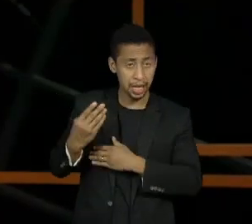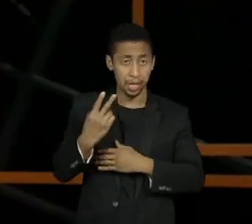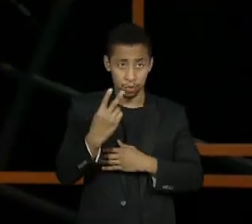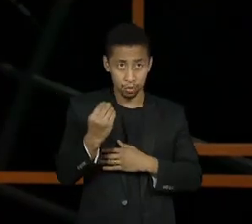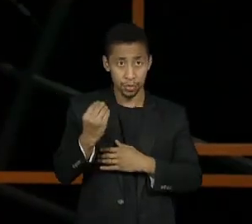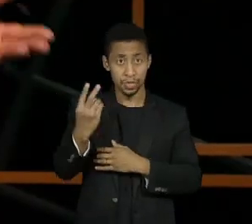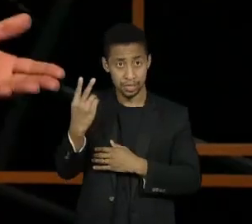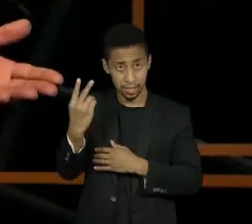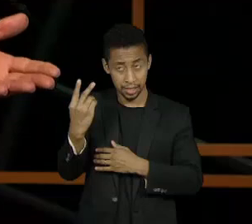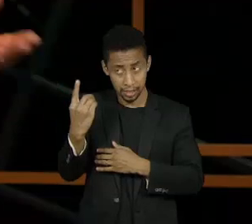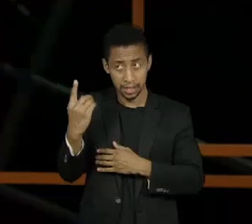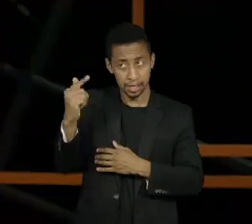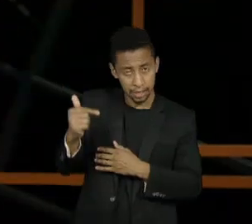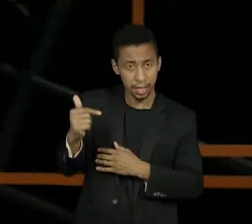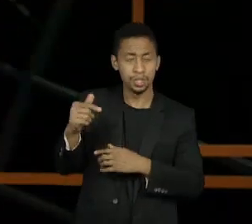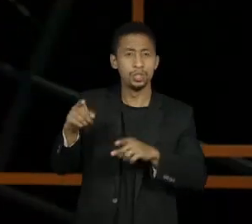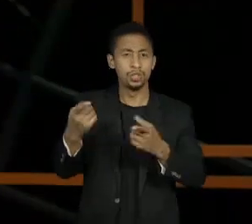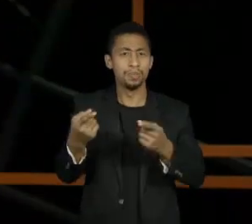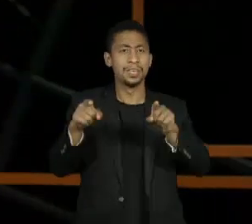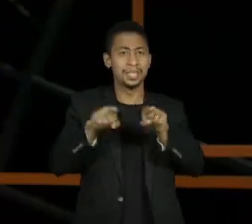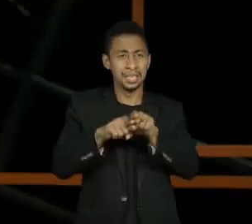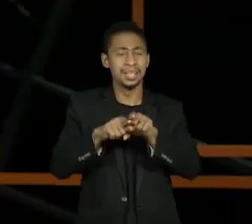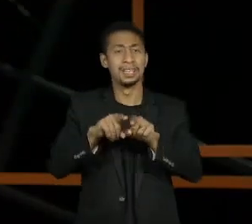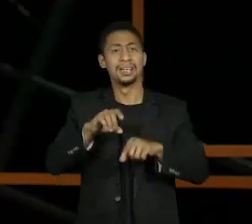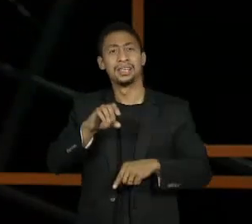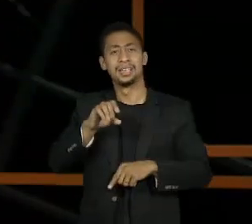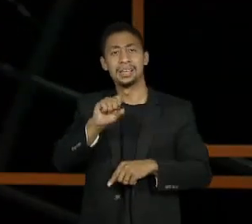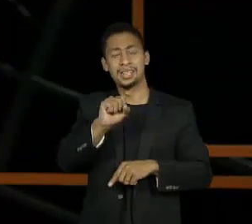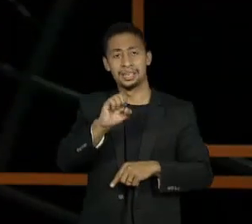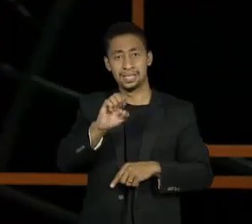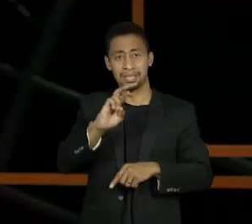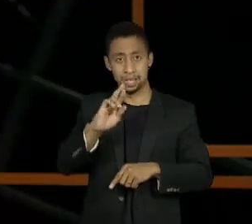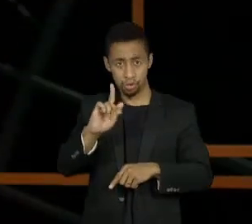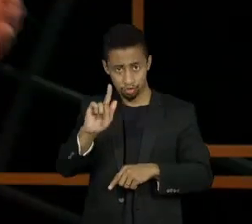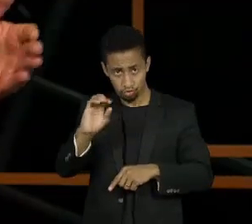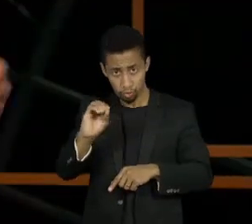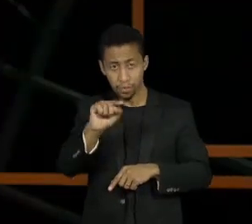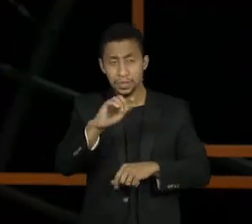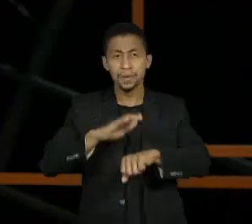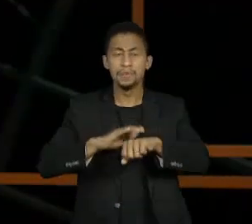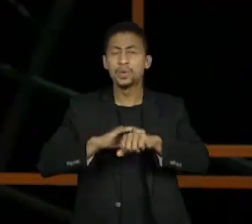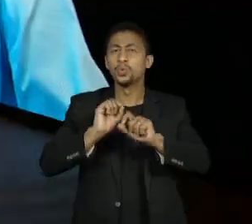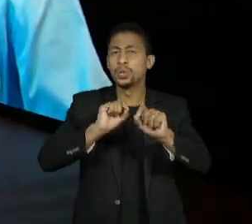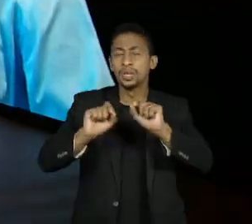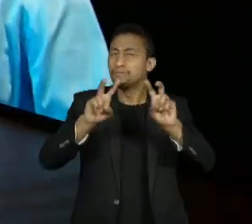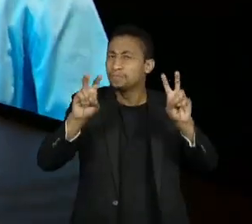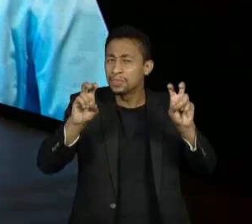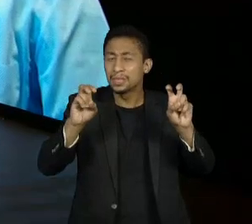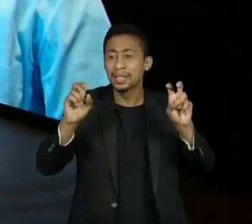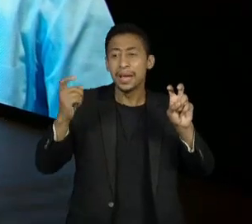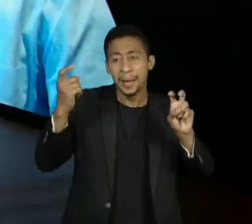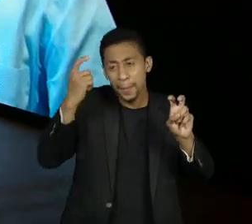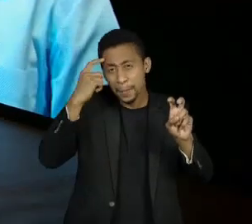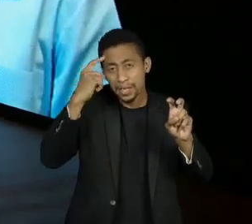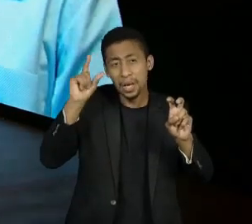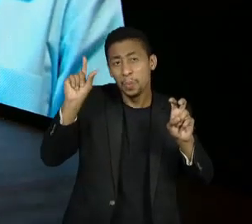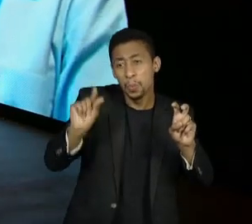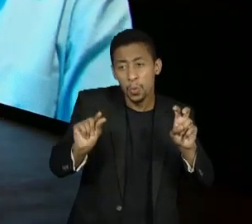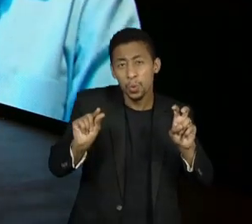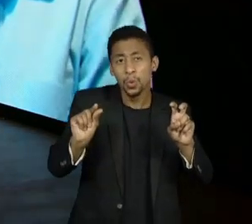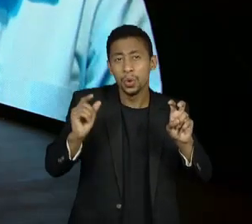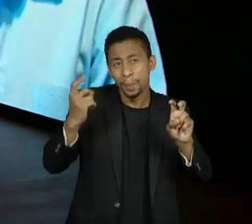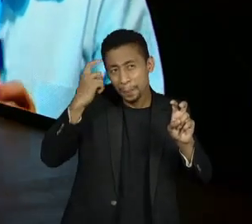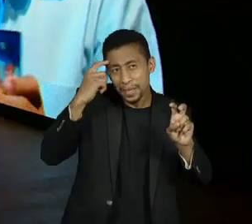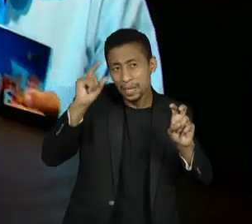Mário Sérgio Cortella, né, uma coleção chamada Vamos Pensar um Pouco. Como é que surgiu essa ideia? Como é